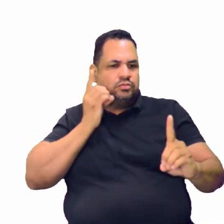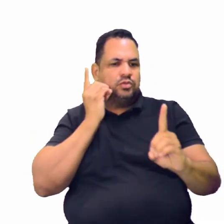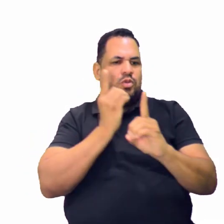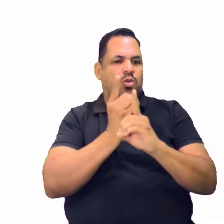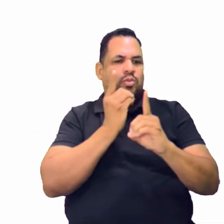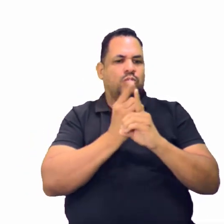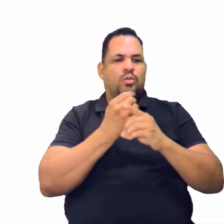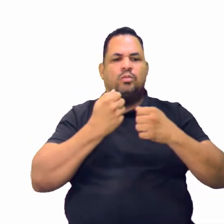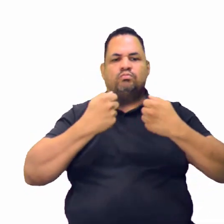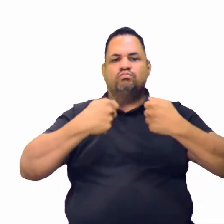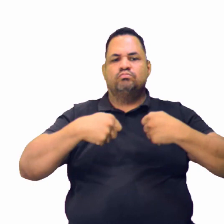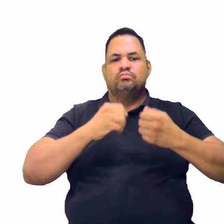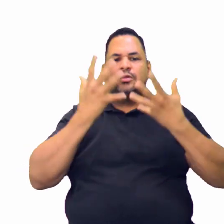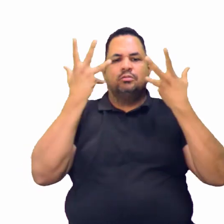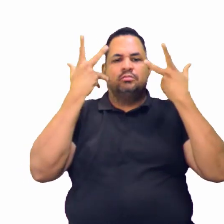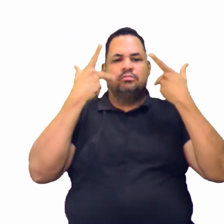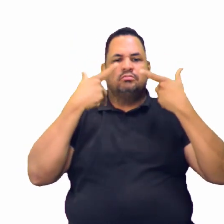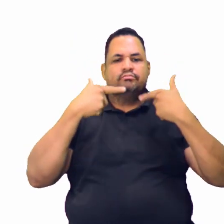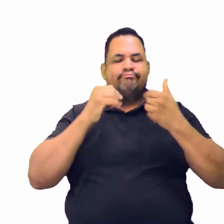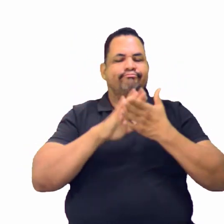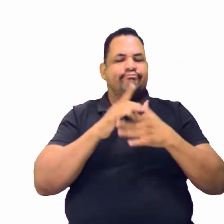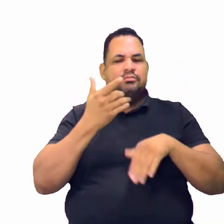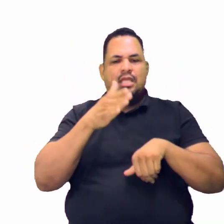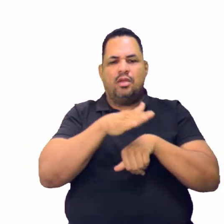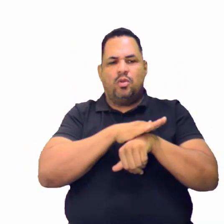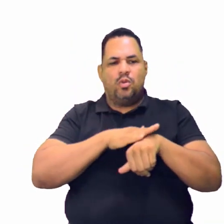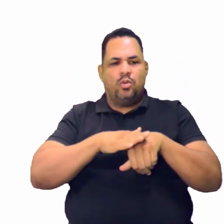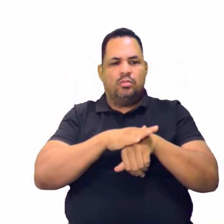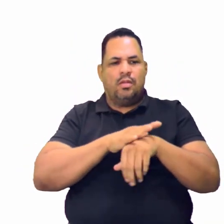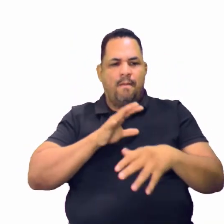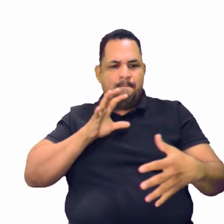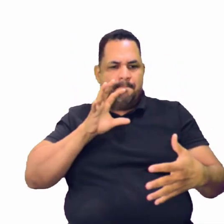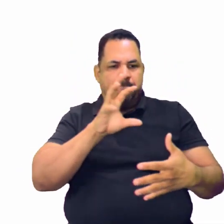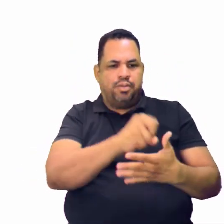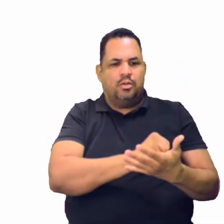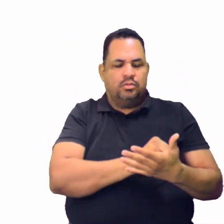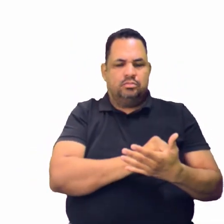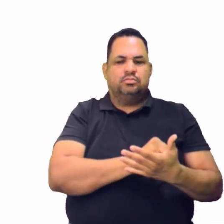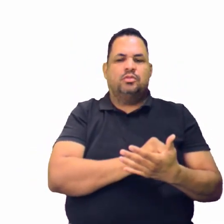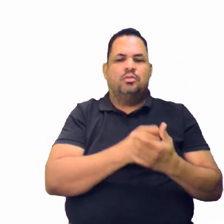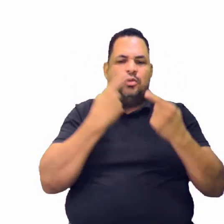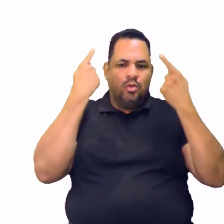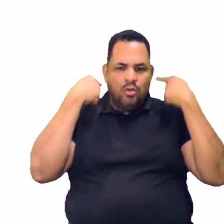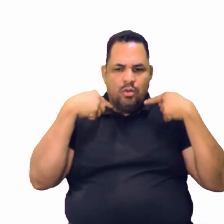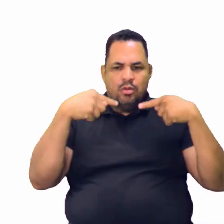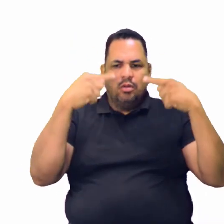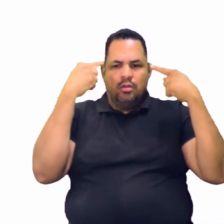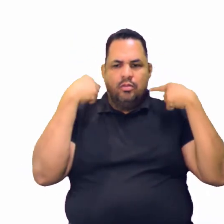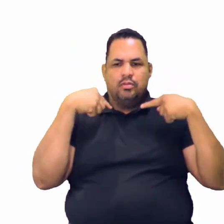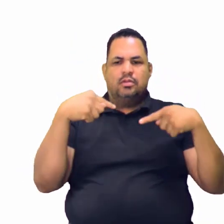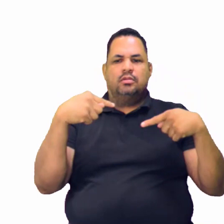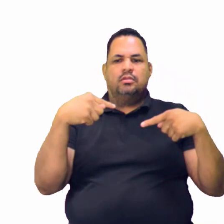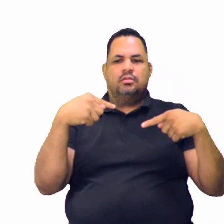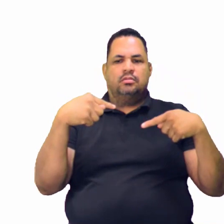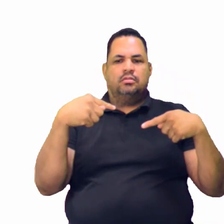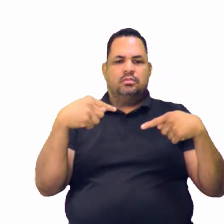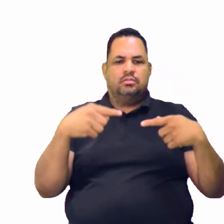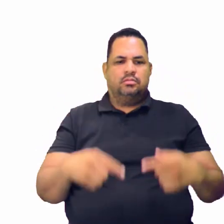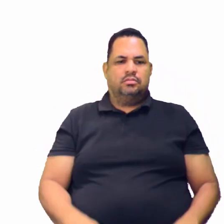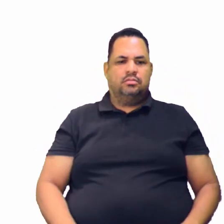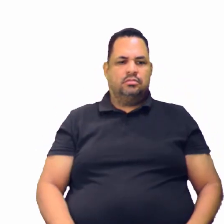poderoso leão, que sem muita conversa de um só bote, lhe tomou a